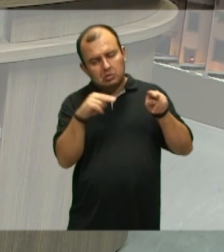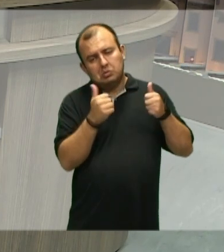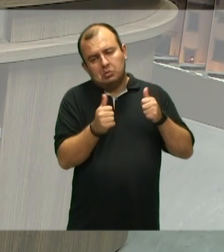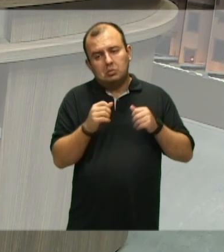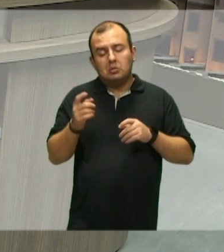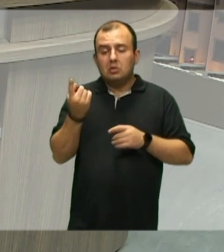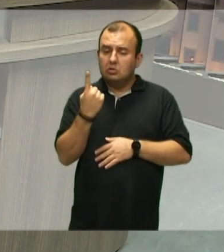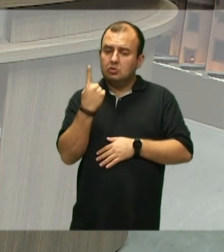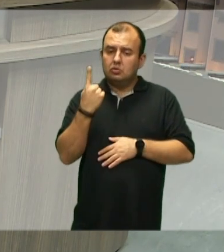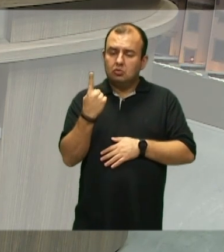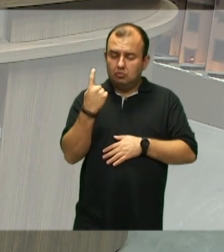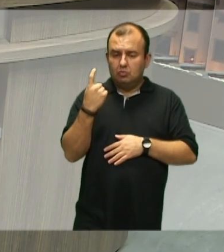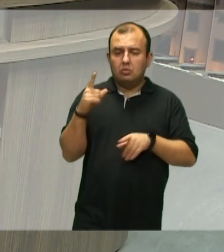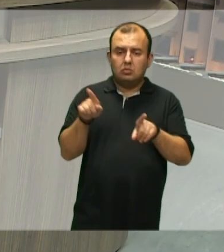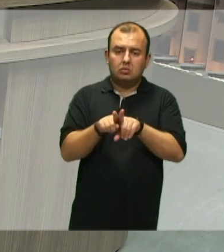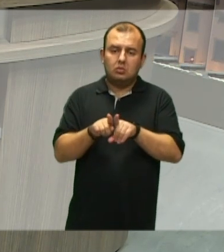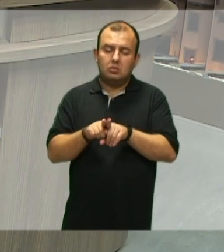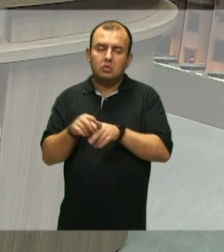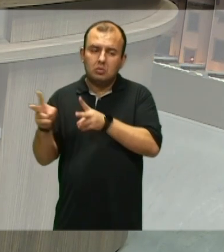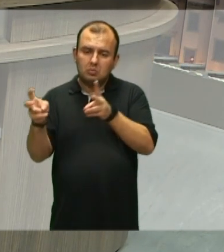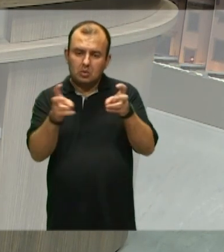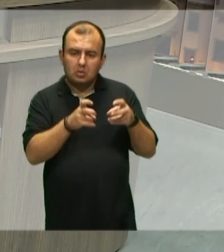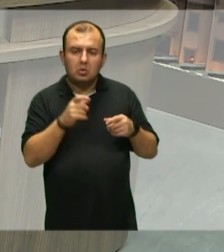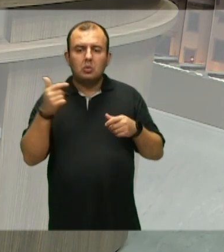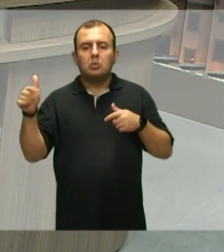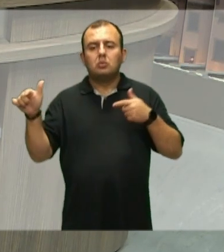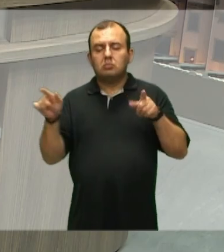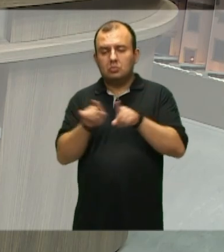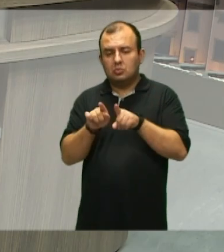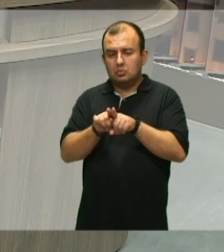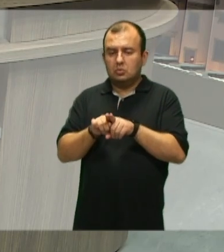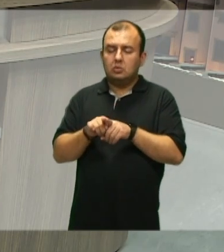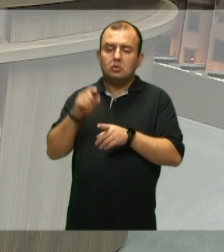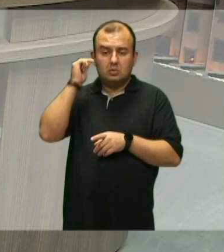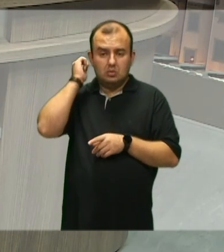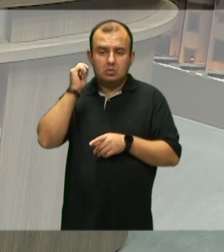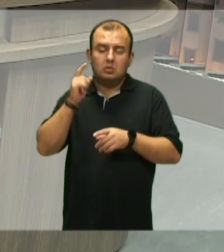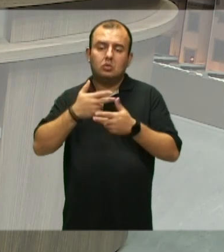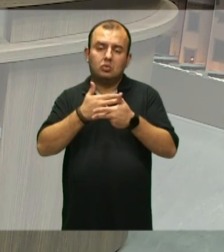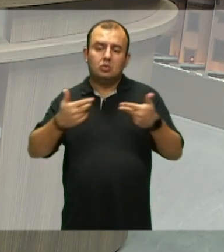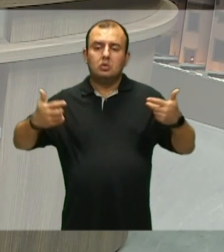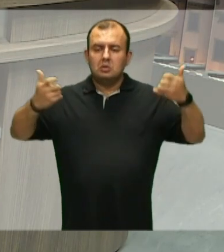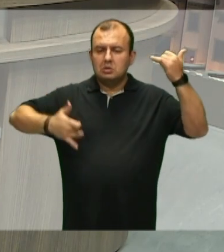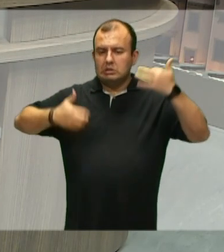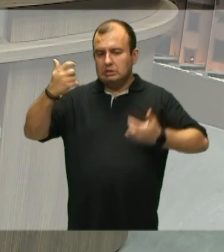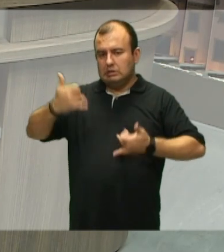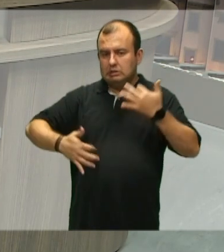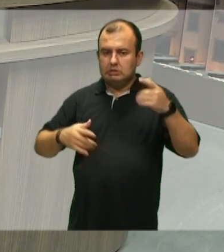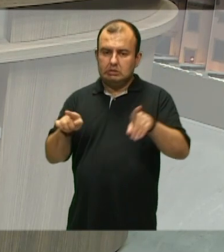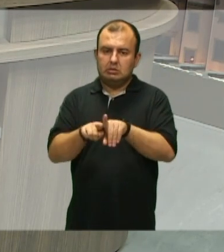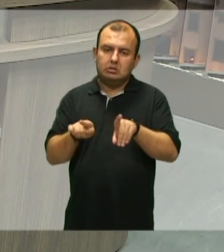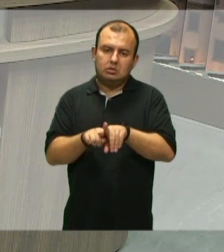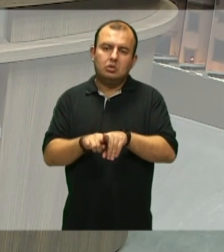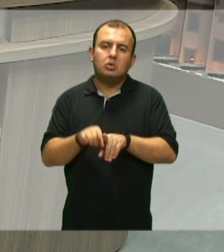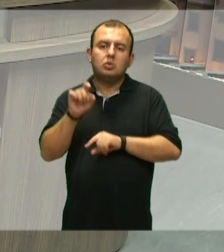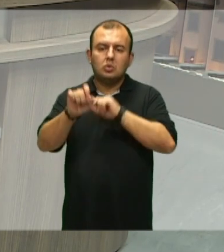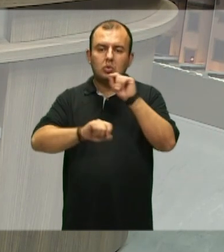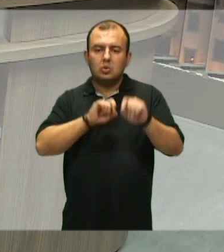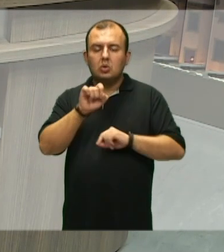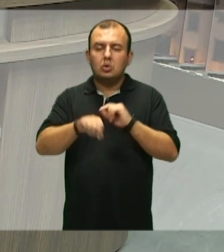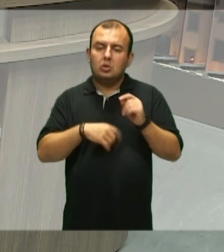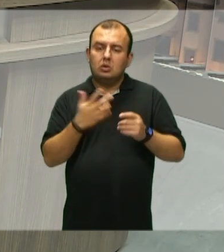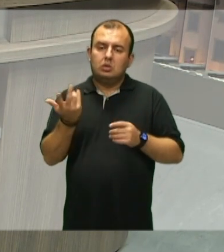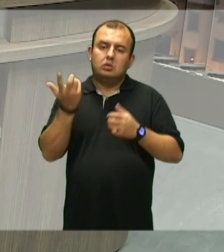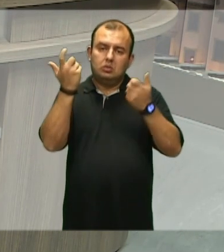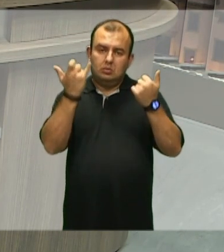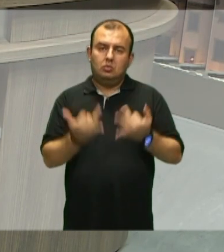Então, um vai ter uma percepção por um lado, outro por outro. As coisas que eles comentam, não só após as crianças, elas têm